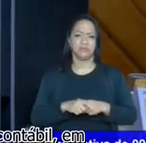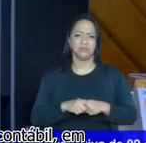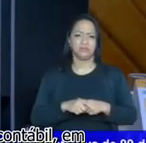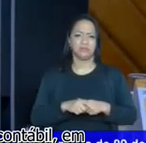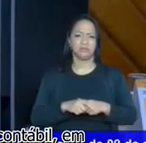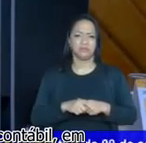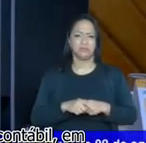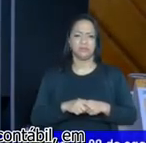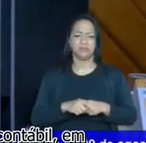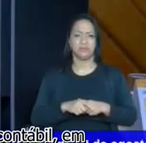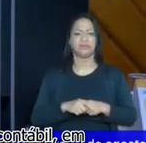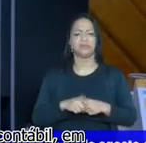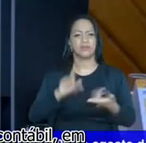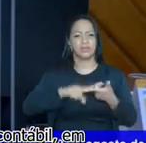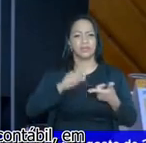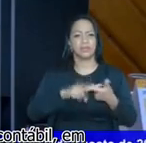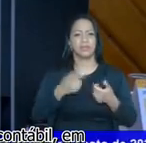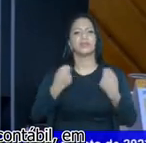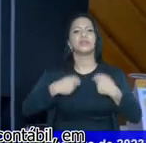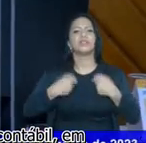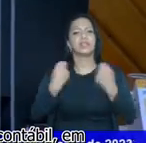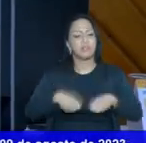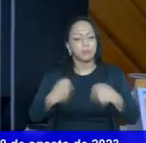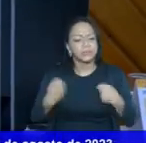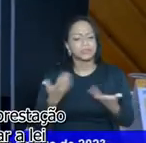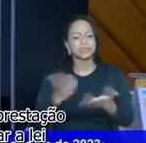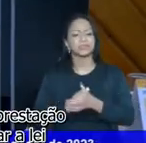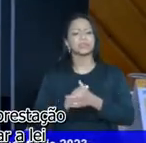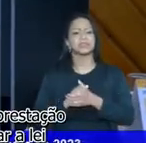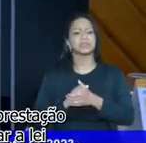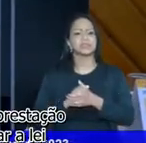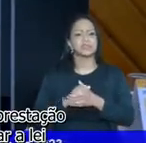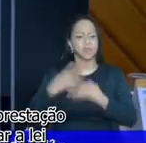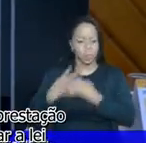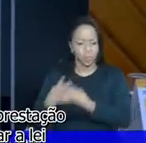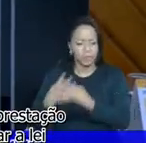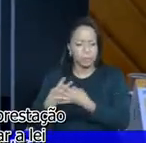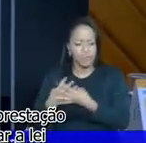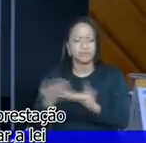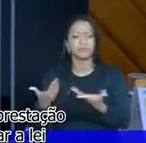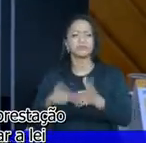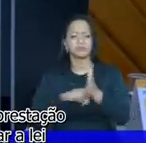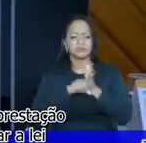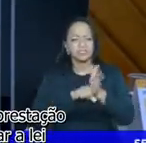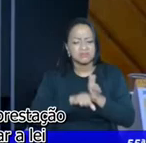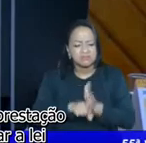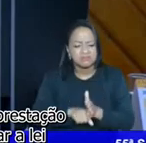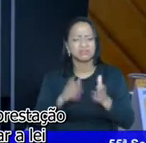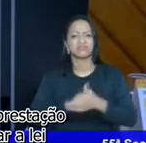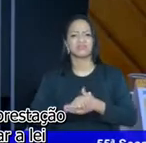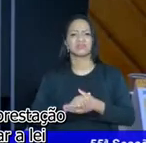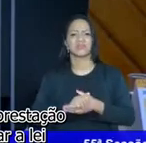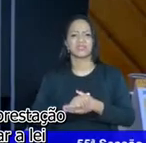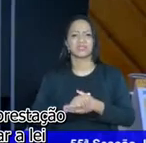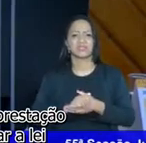E, com a devida vênia, também não precisa de uma perícia contábil em todas as prestações de contas. Vamos diligenciar a prestação de contas e fazer